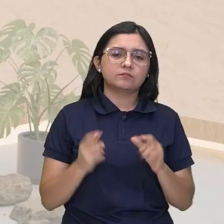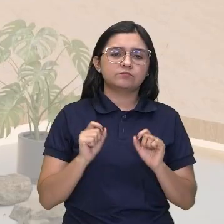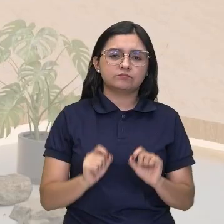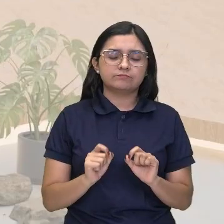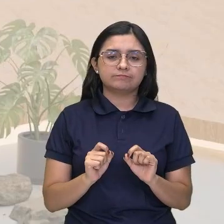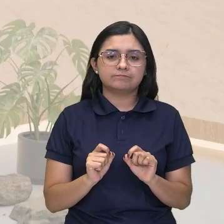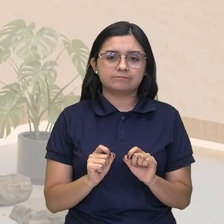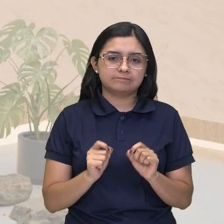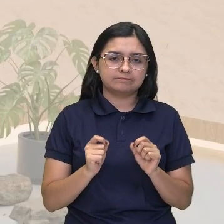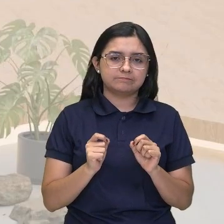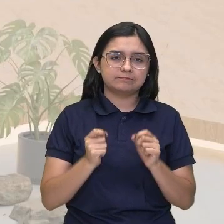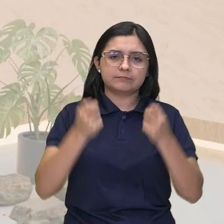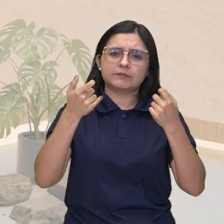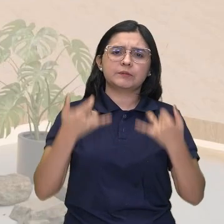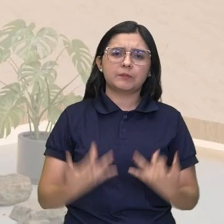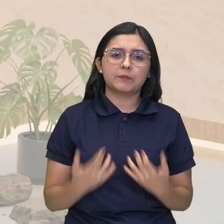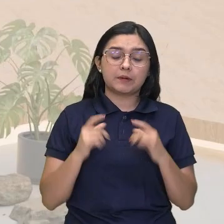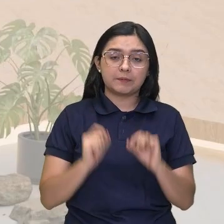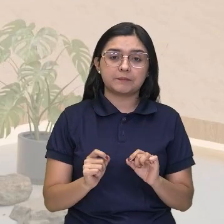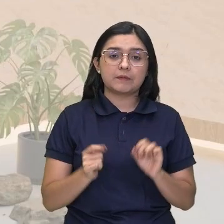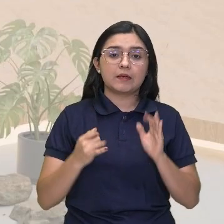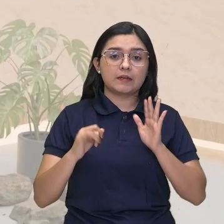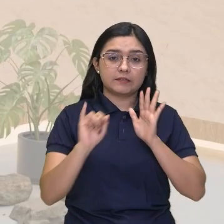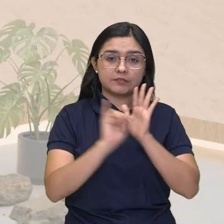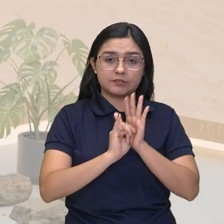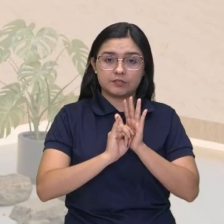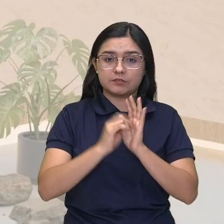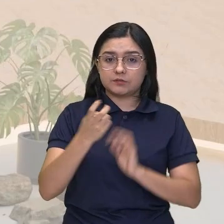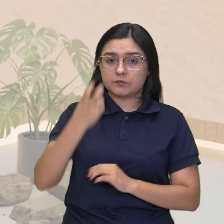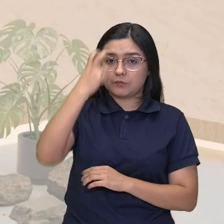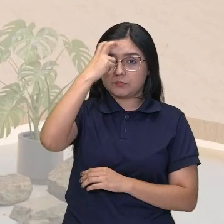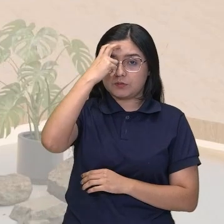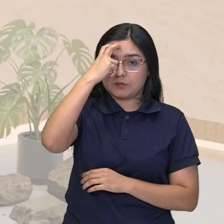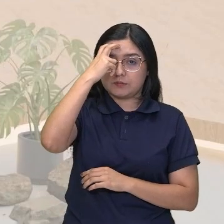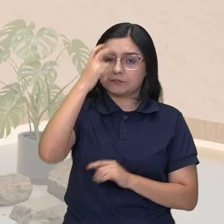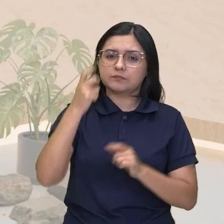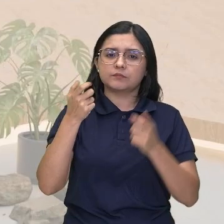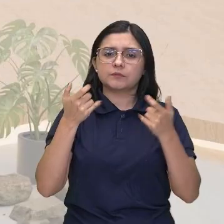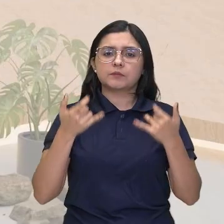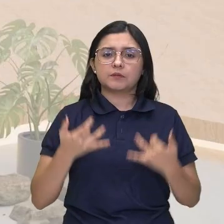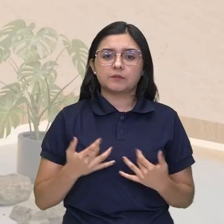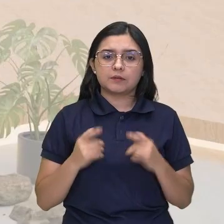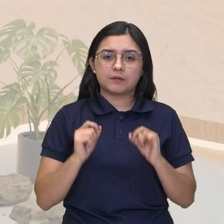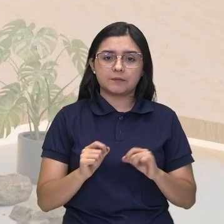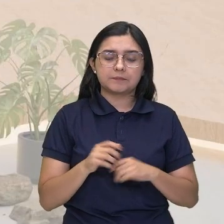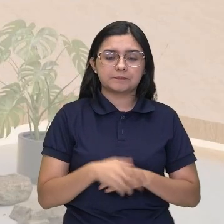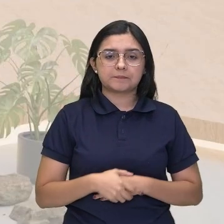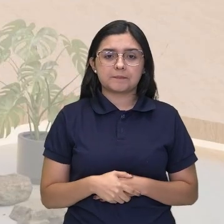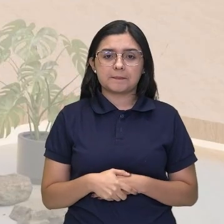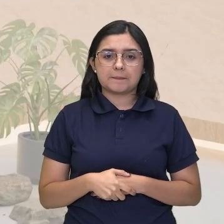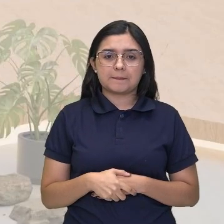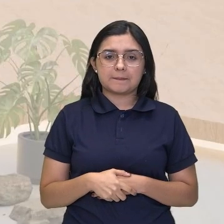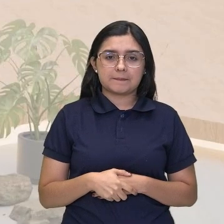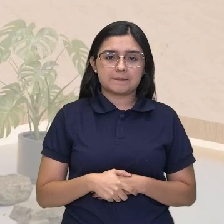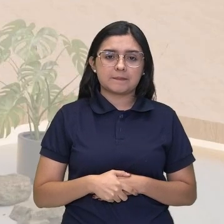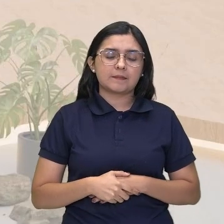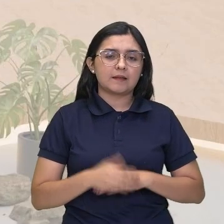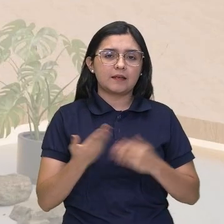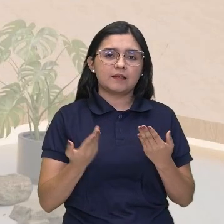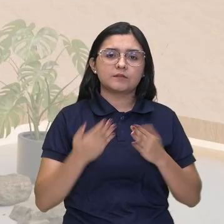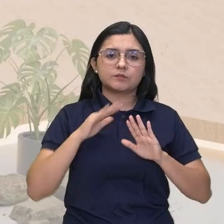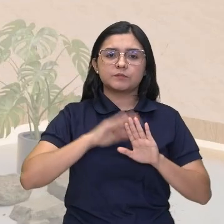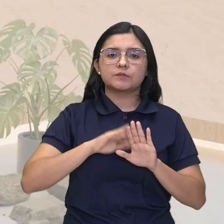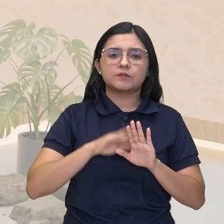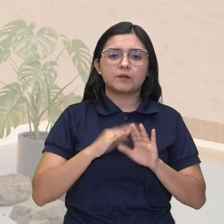Que nós podemos ver que a identidade cultural ela está falando de uma questão muito subjetiva, né,